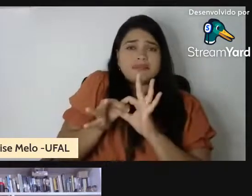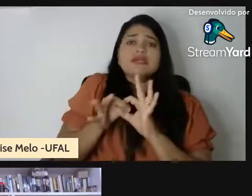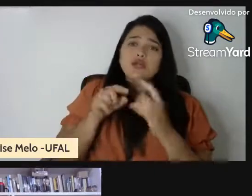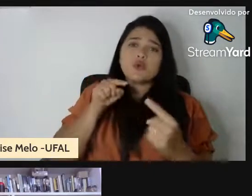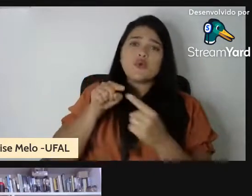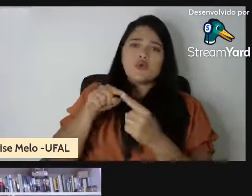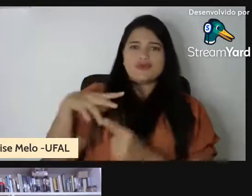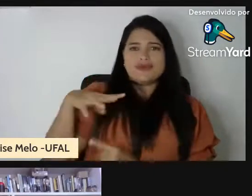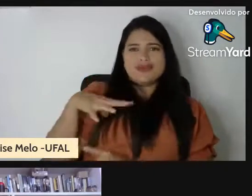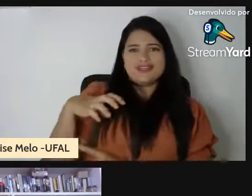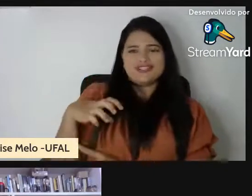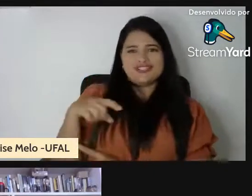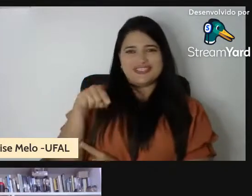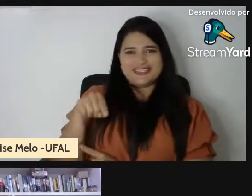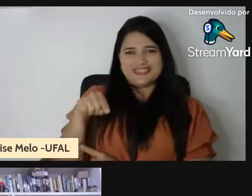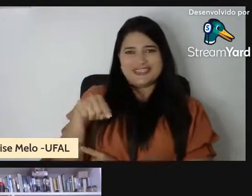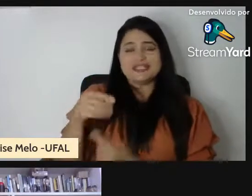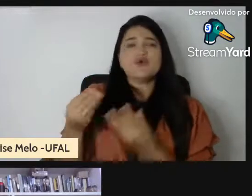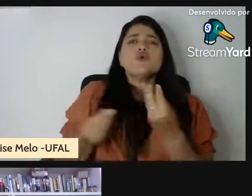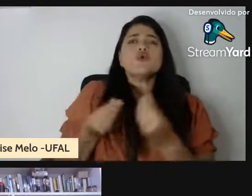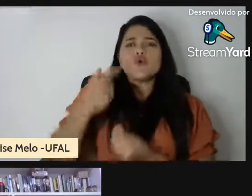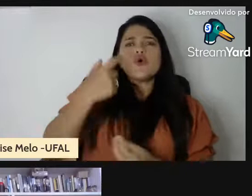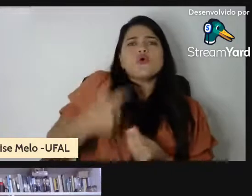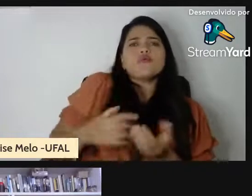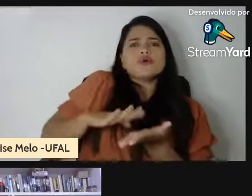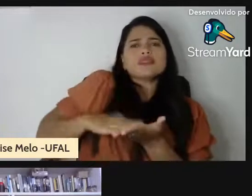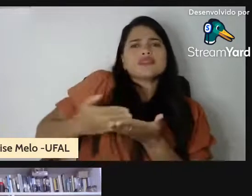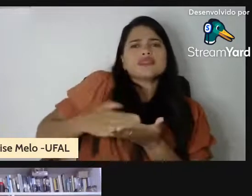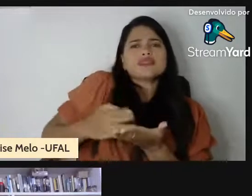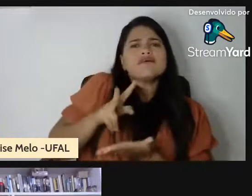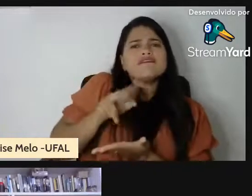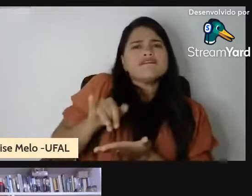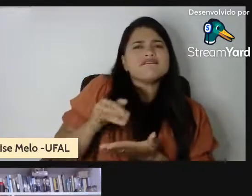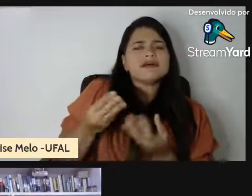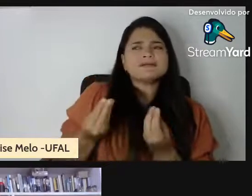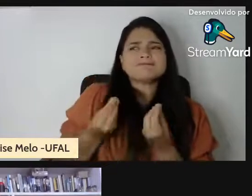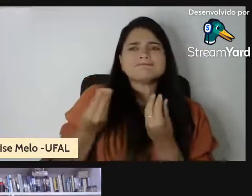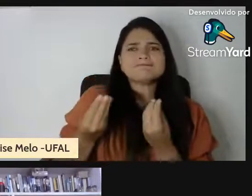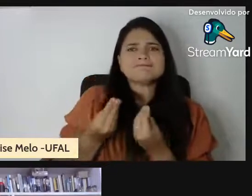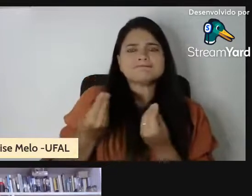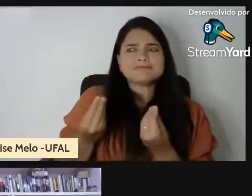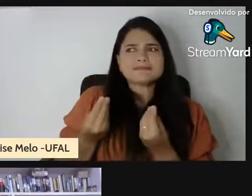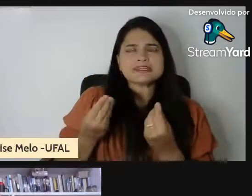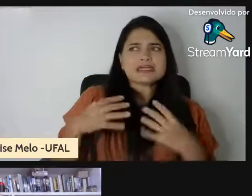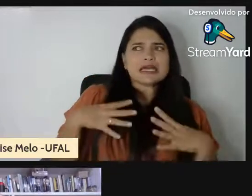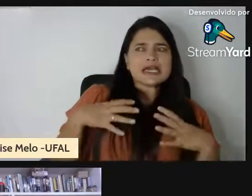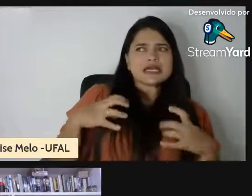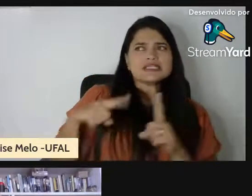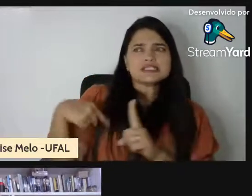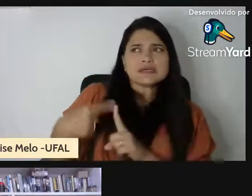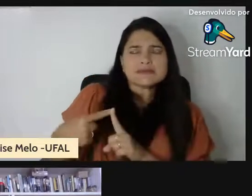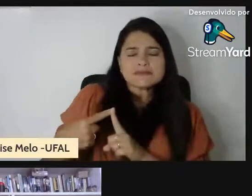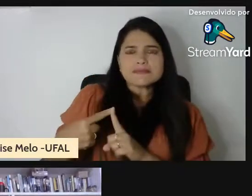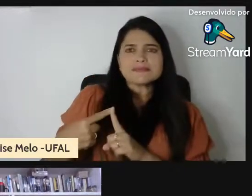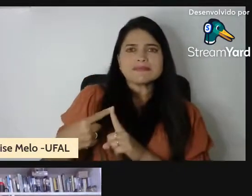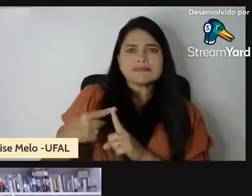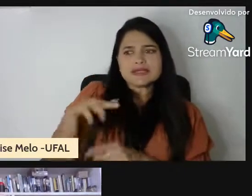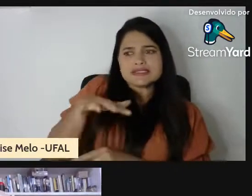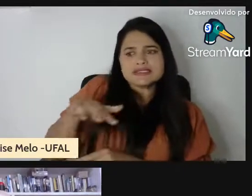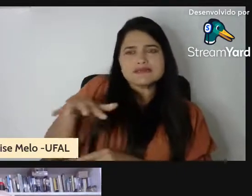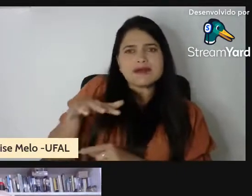seja, como é que o intérprete vai lidar com essas duas coisas, né? E ao tempo todo